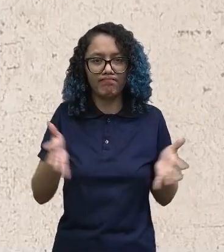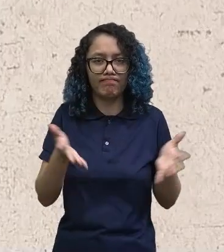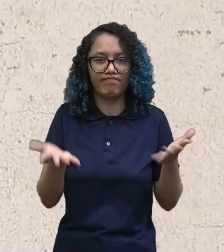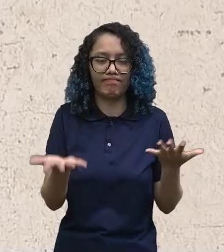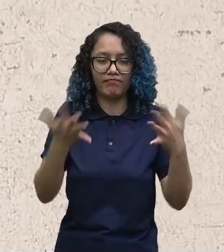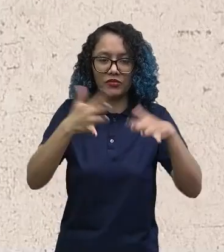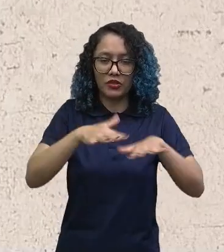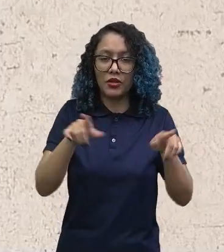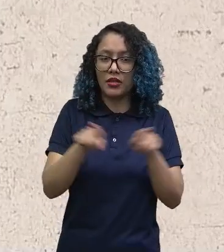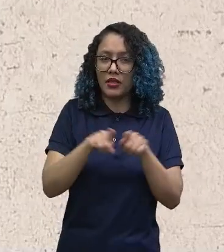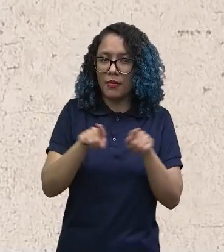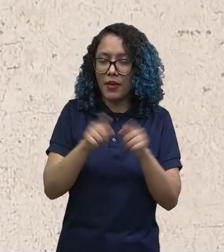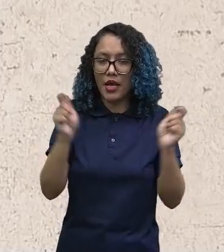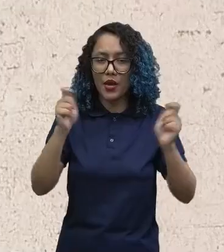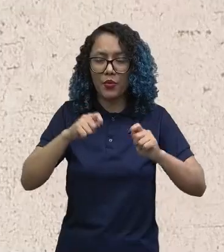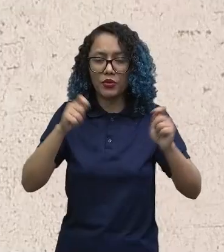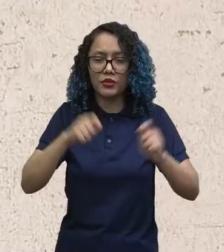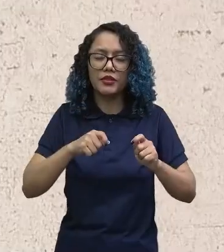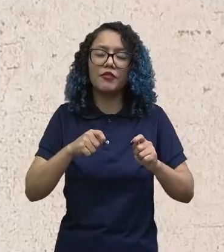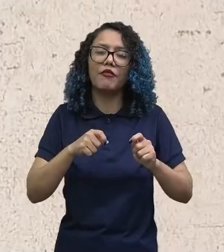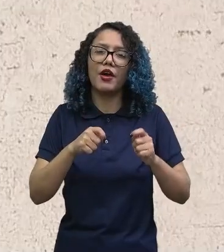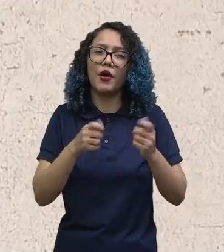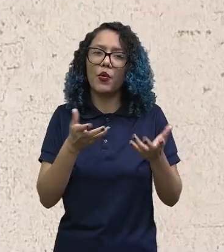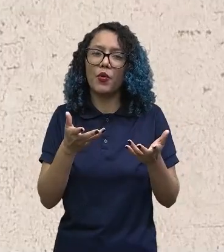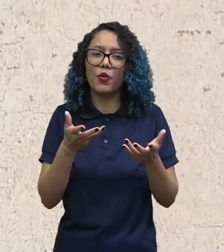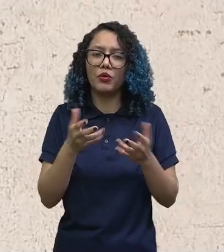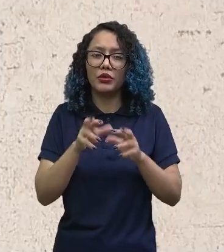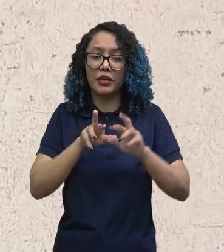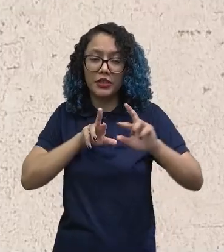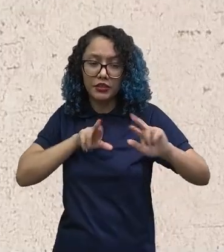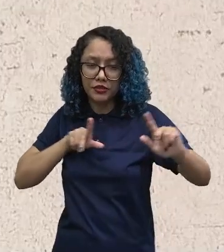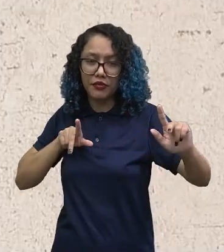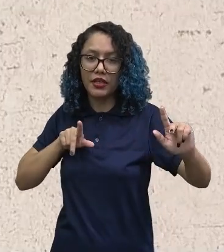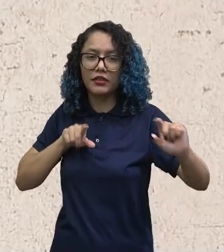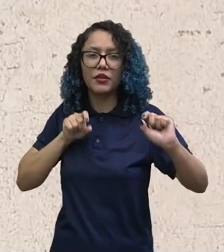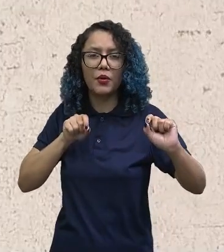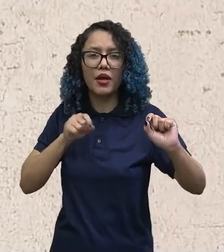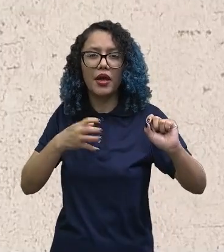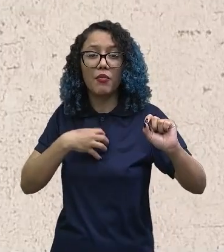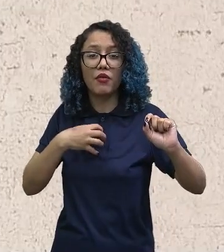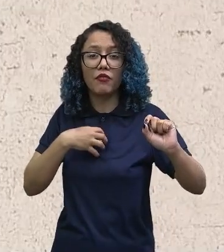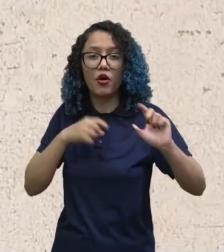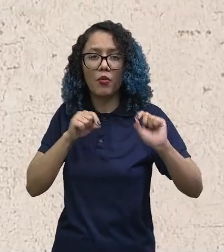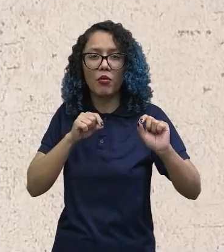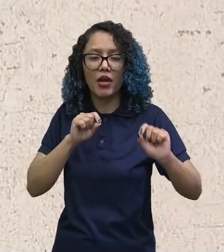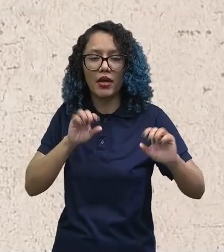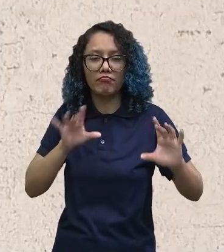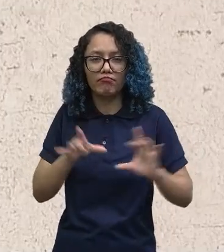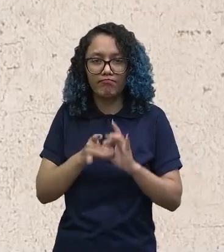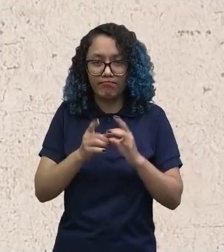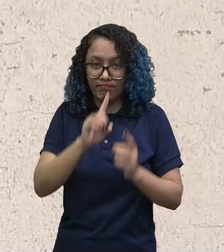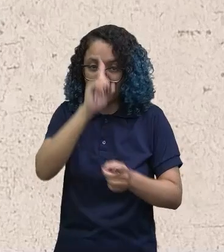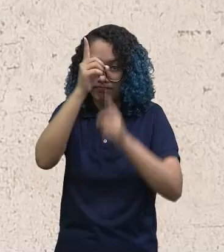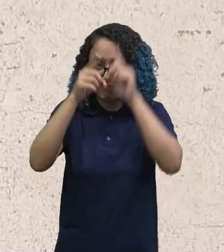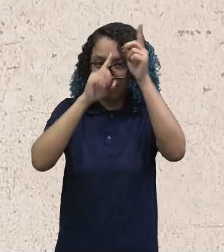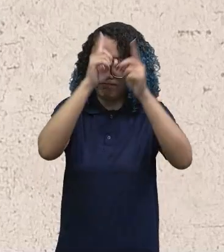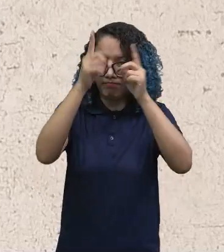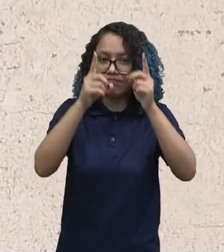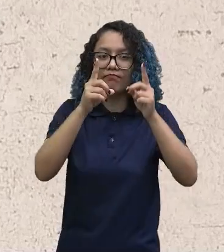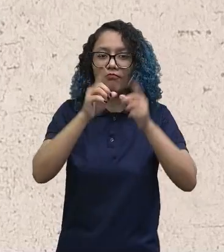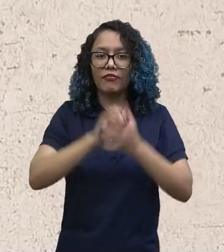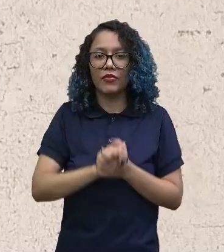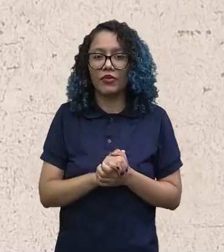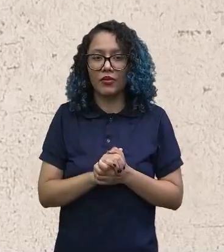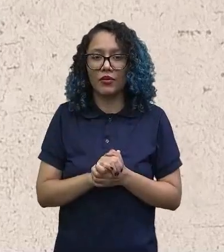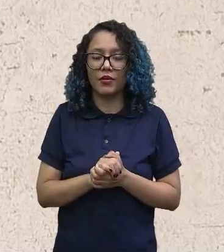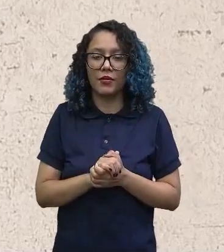e permite que as diferenças se tornem uma fonte de inovação criativa, em vez